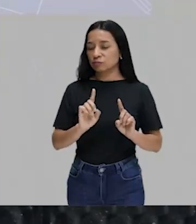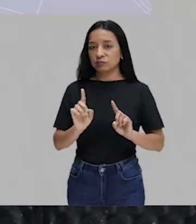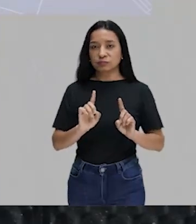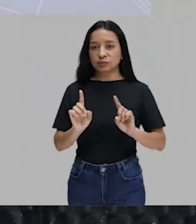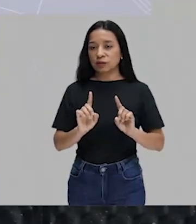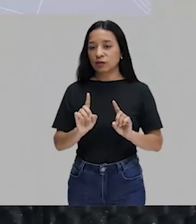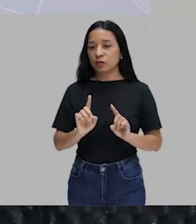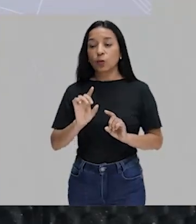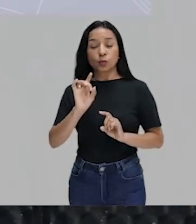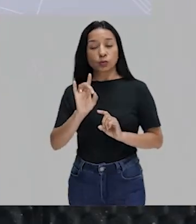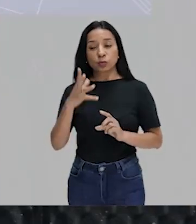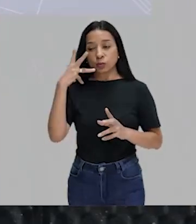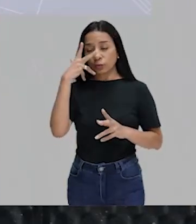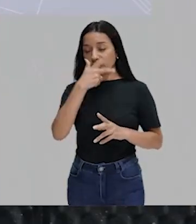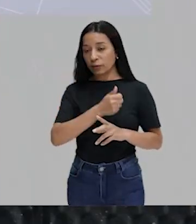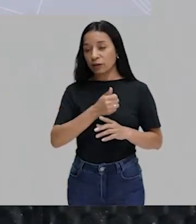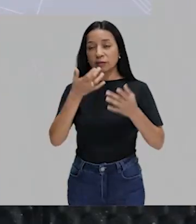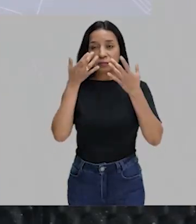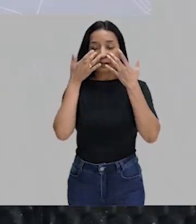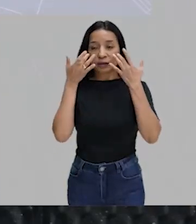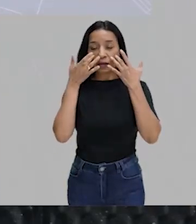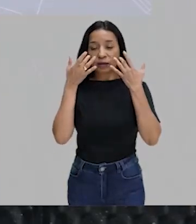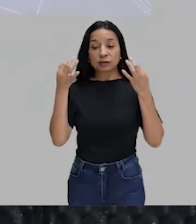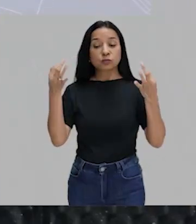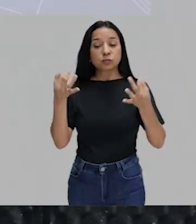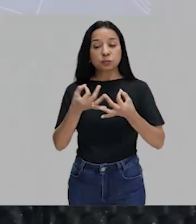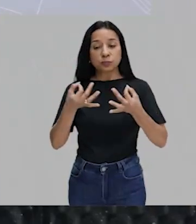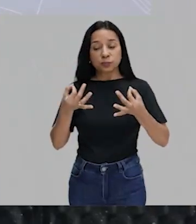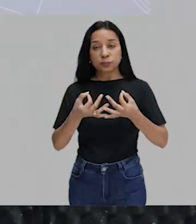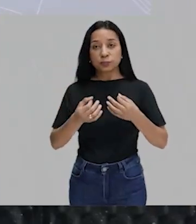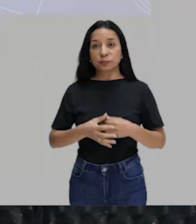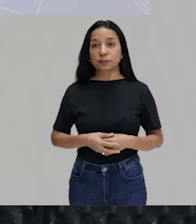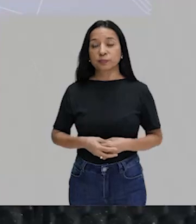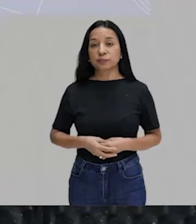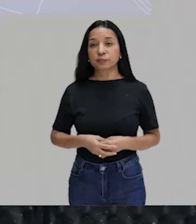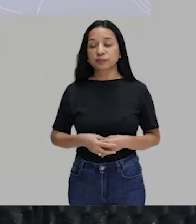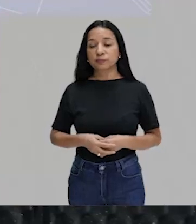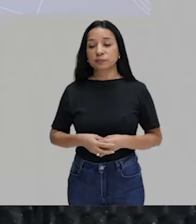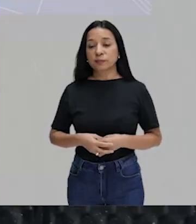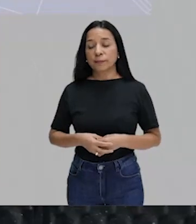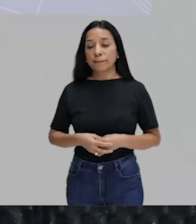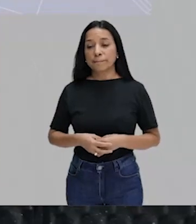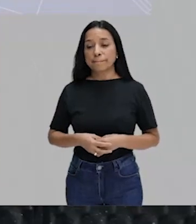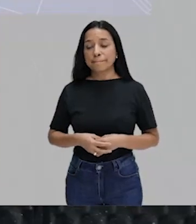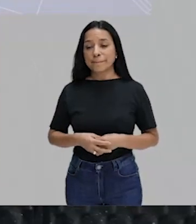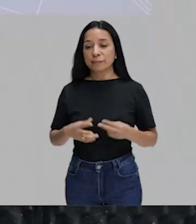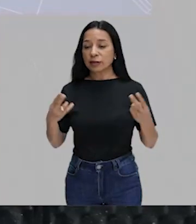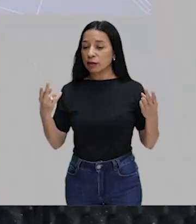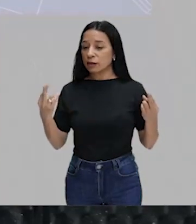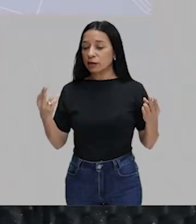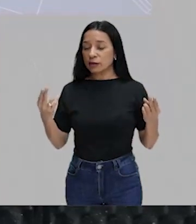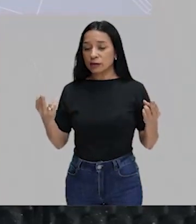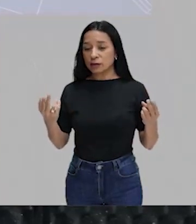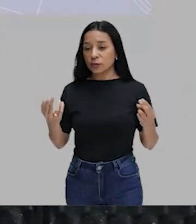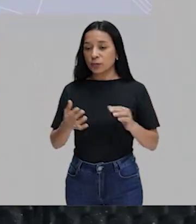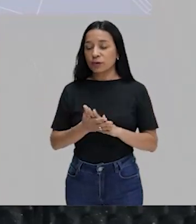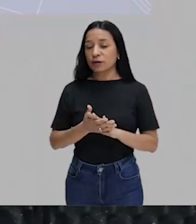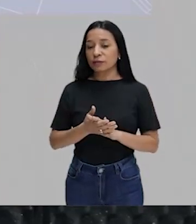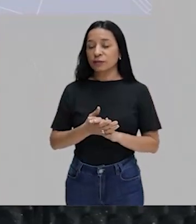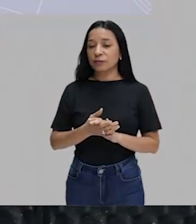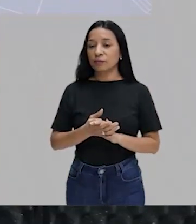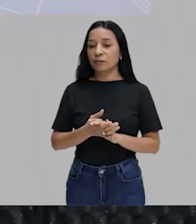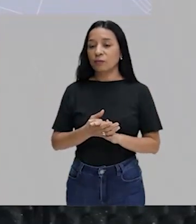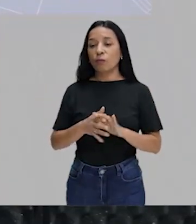falar do belo, da arte, daquilo que é perfeito. Então, semelhantemente ao realismo, foi um movimento